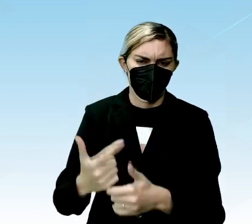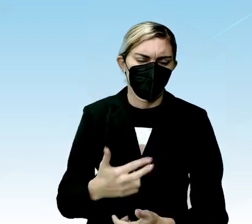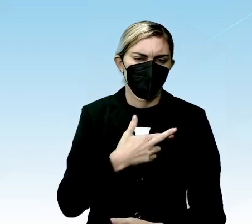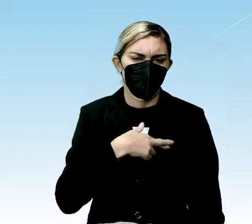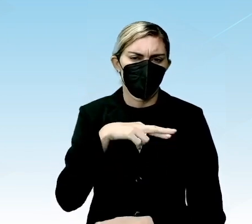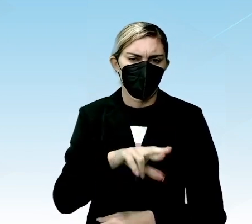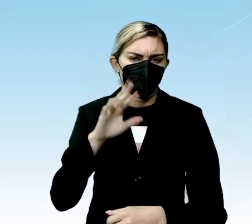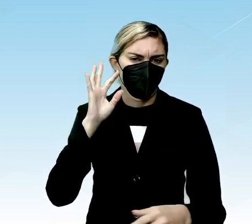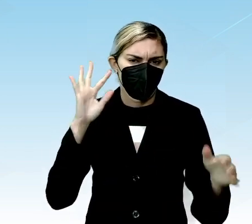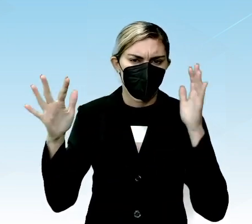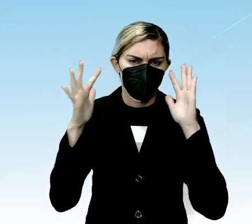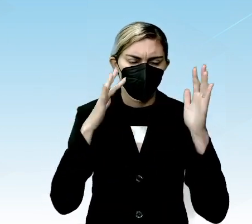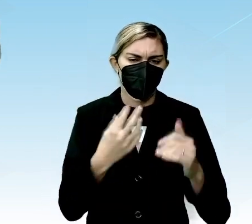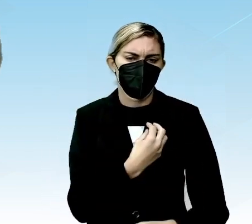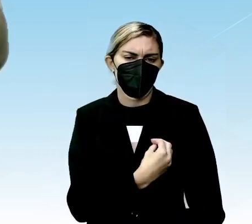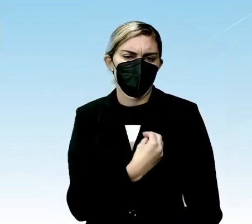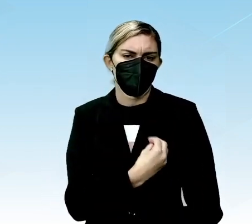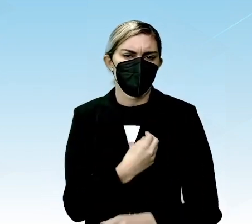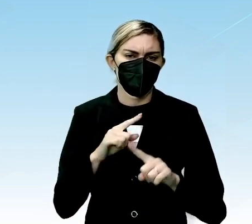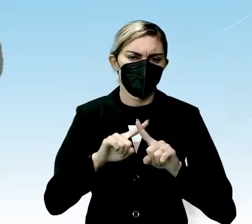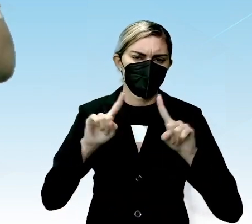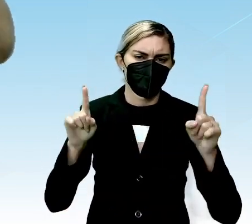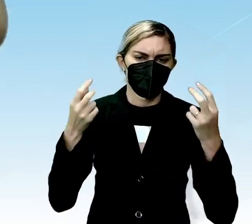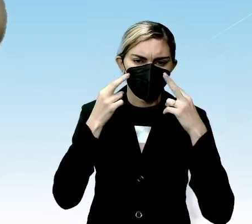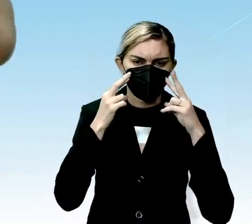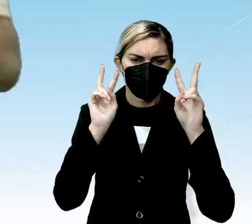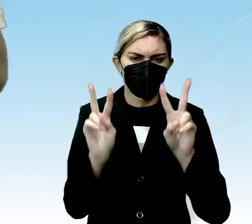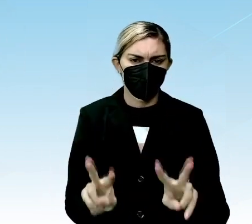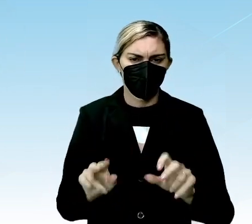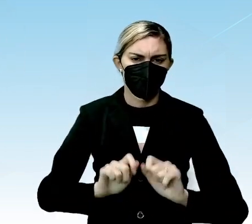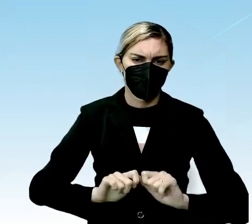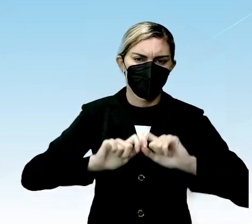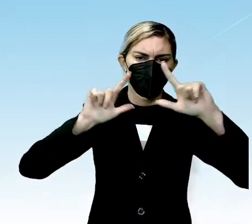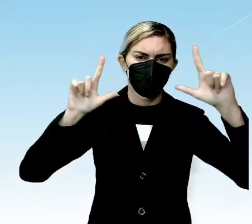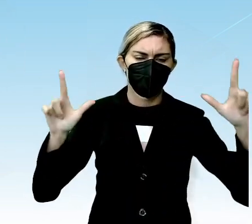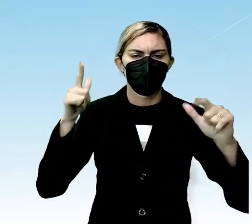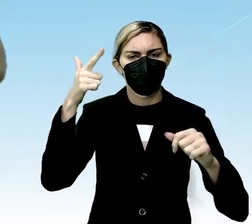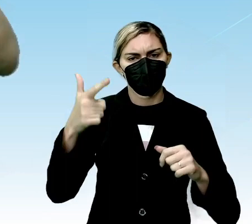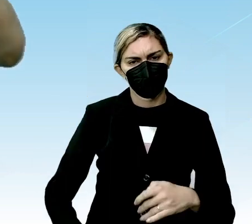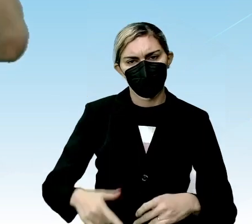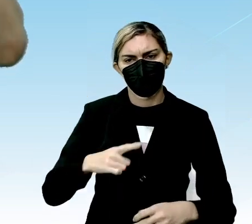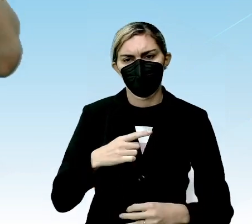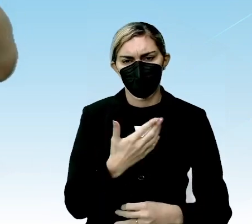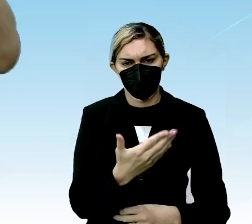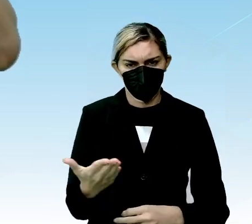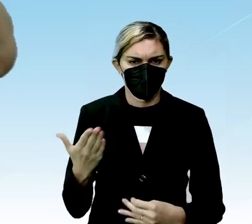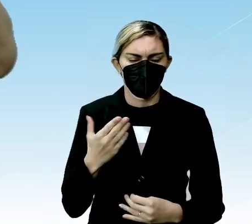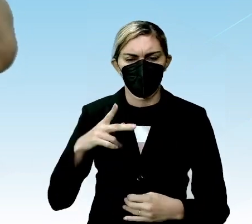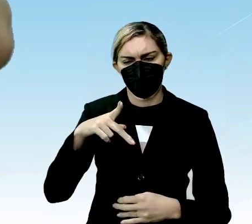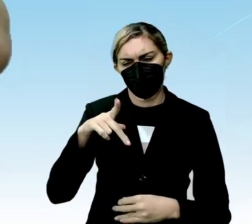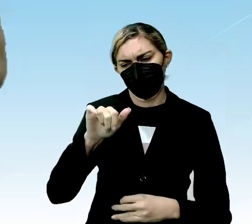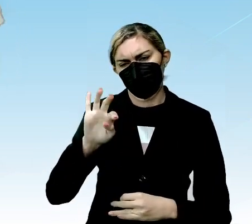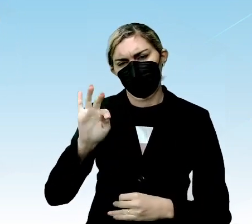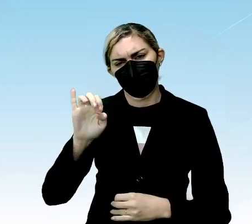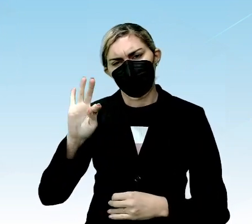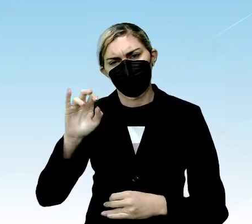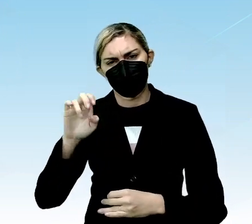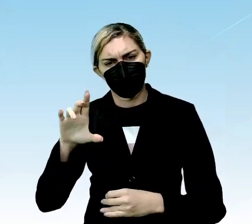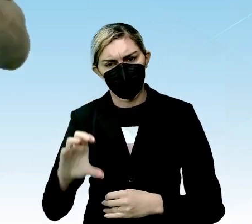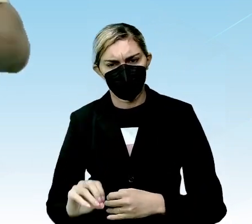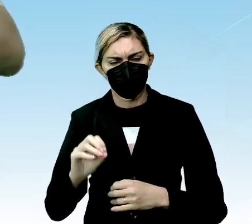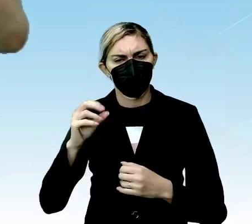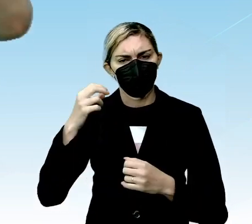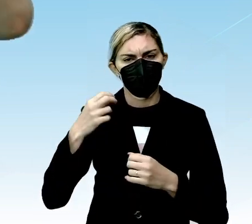e filosofias de vida. Mas vejam só, na tela, mais uma vez, vejam só, Pentateuco